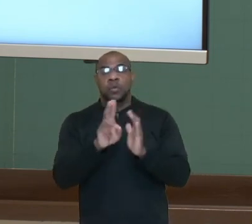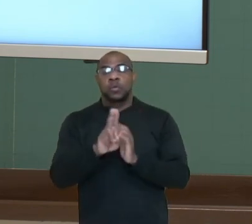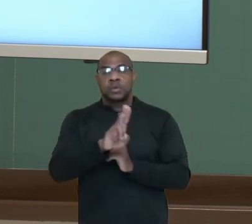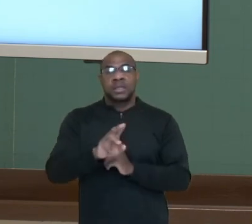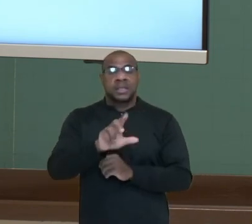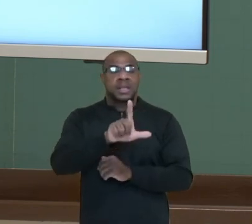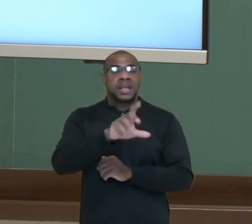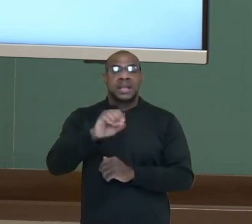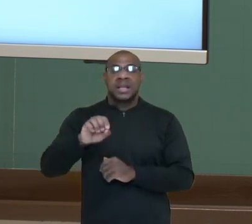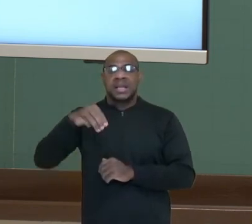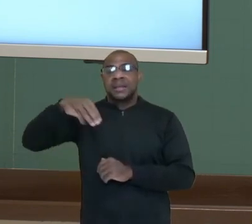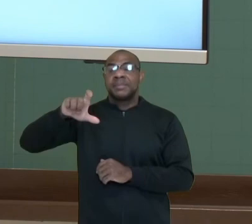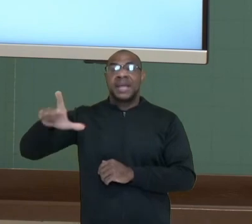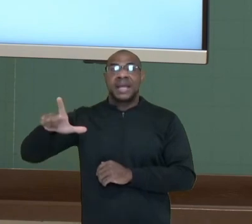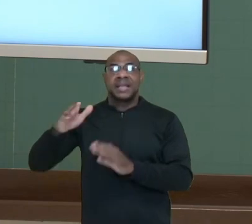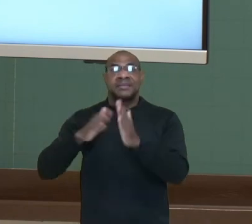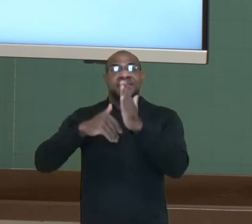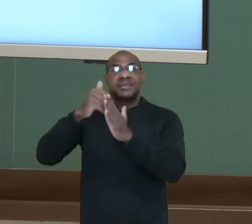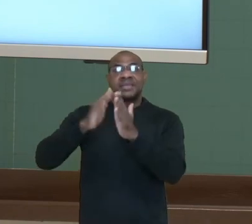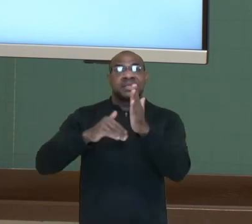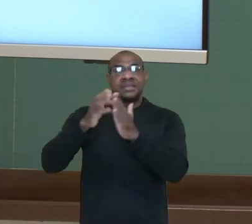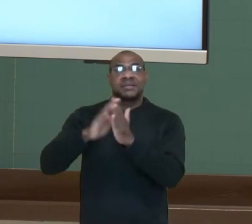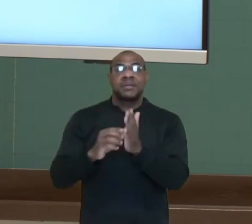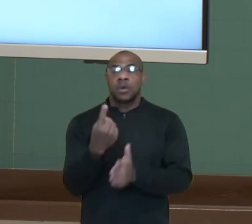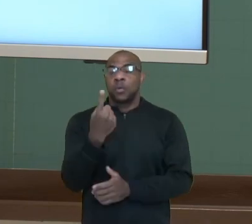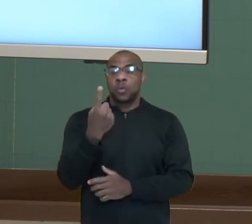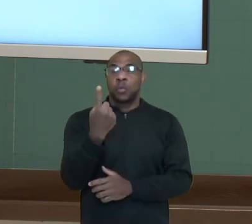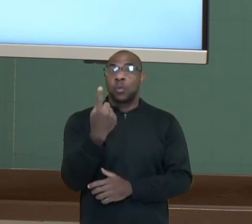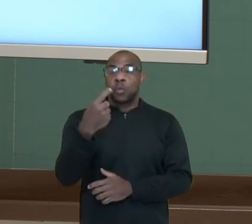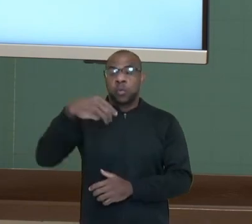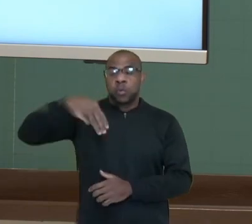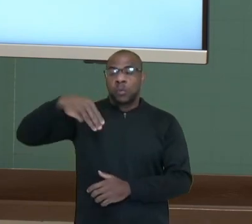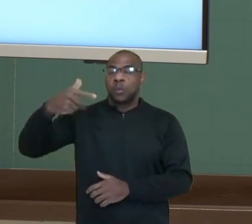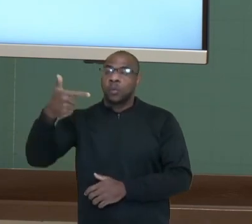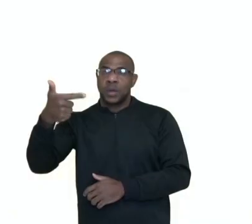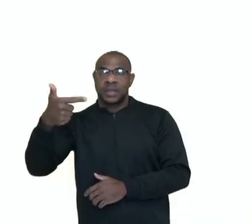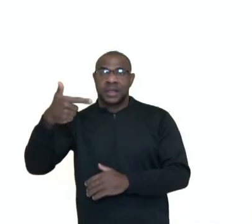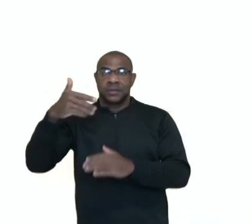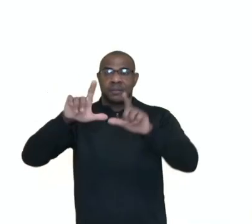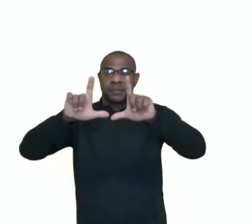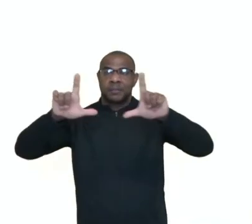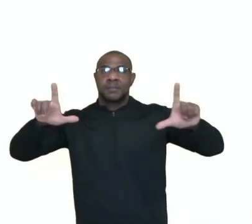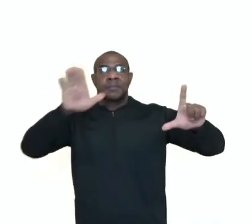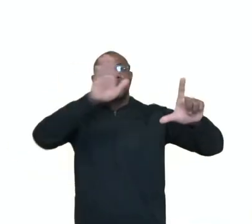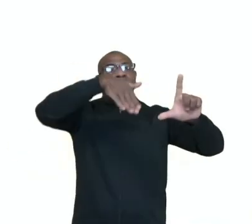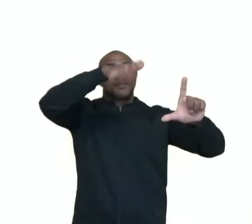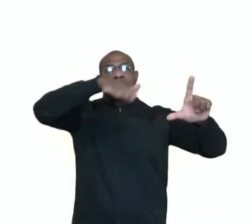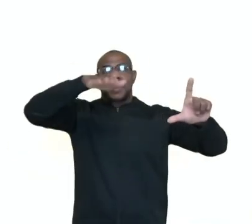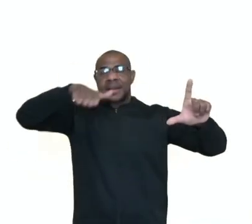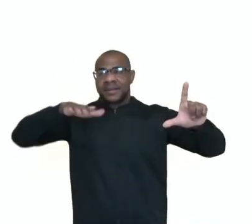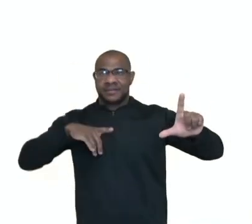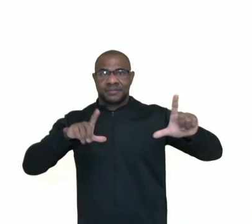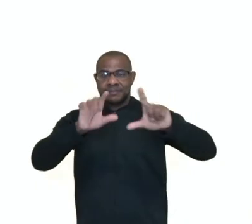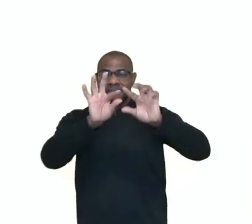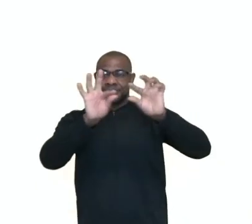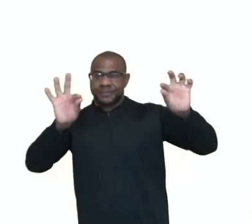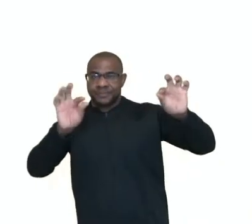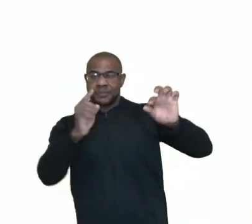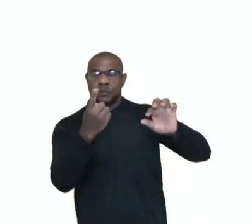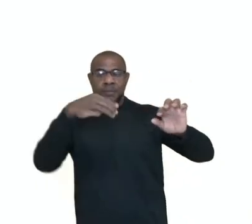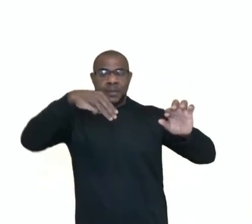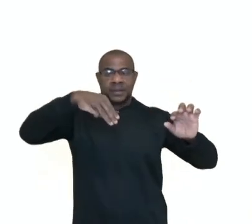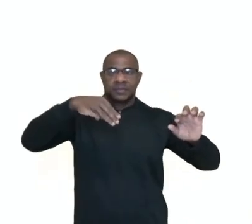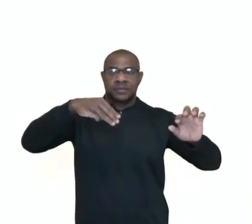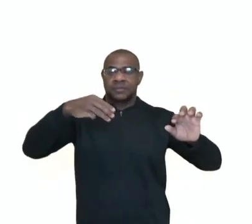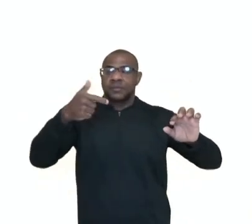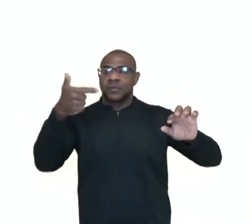100 ml de tinta para pintar 1 metro quadrado de parede. Quem é que é dependente? A variável dependente, a